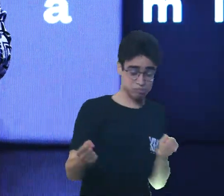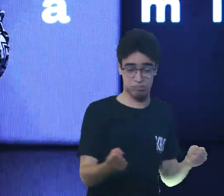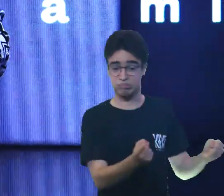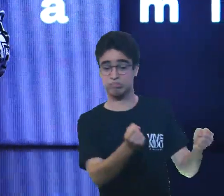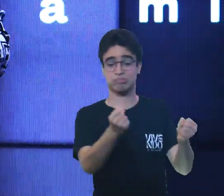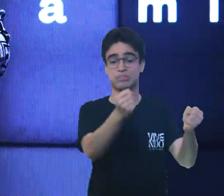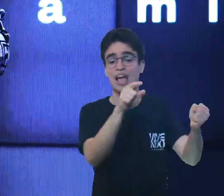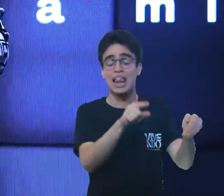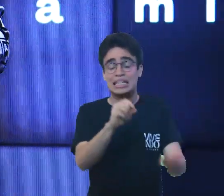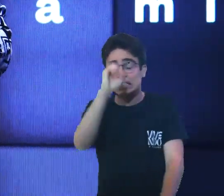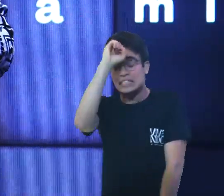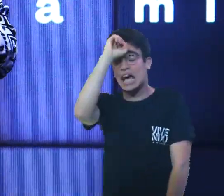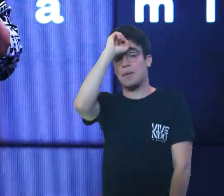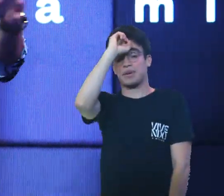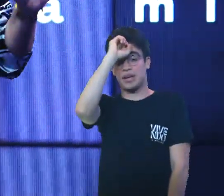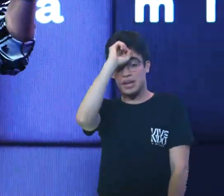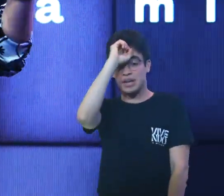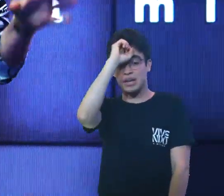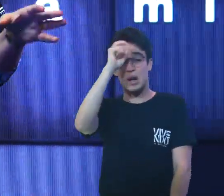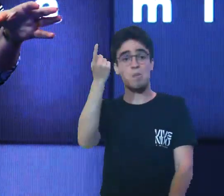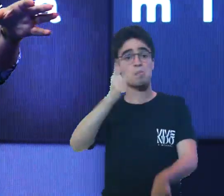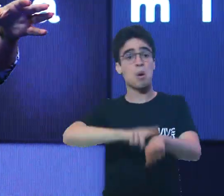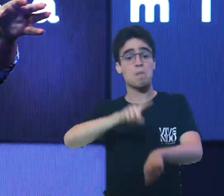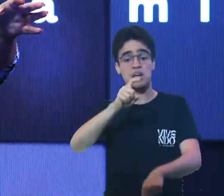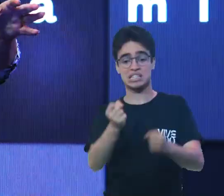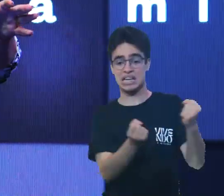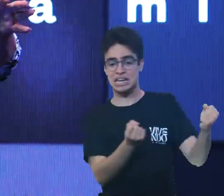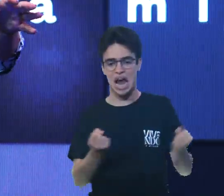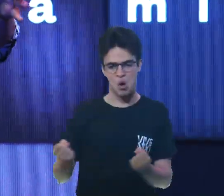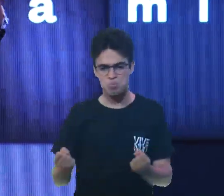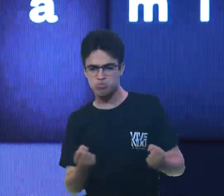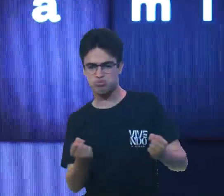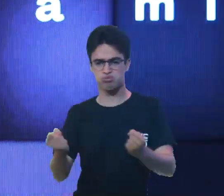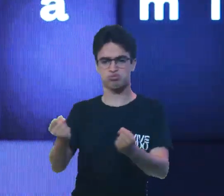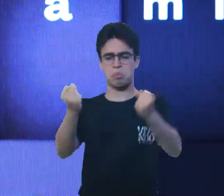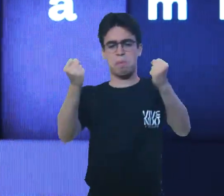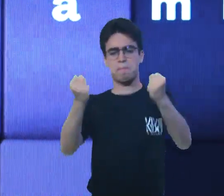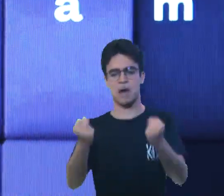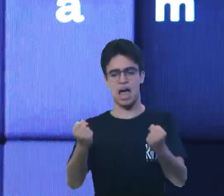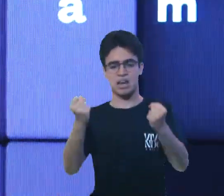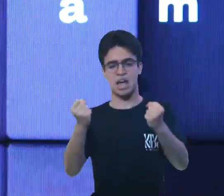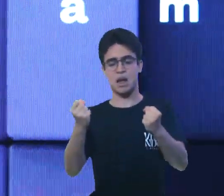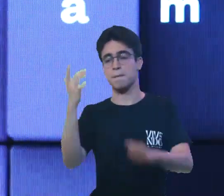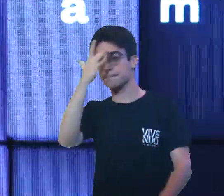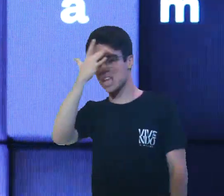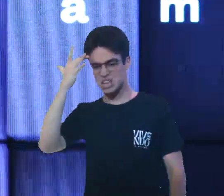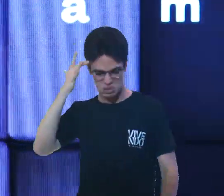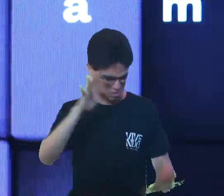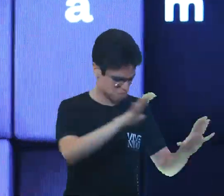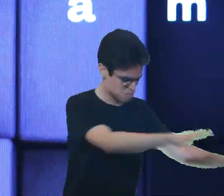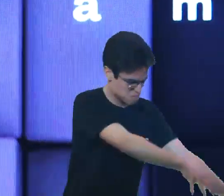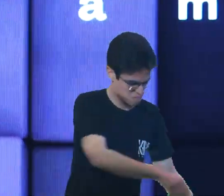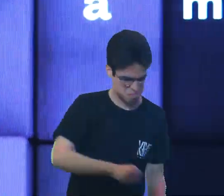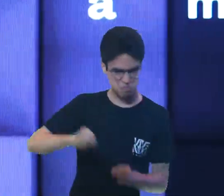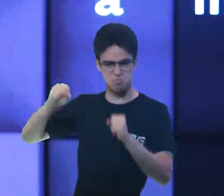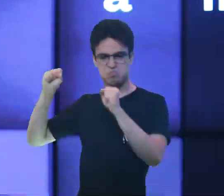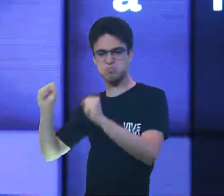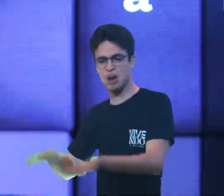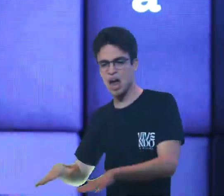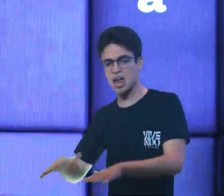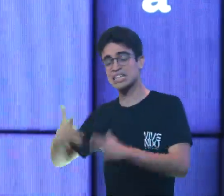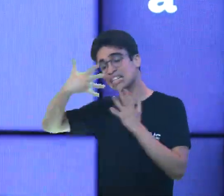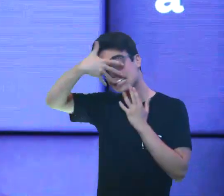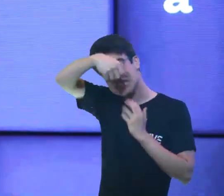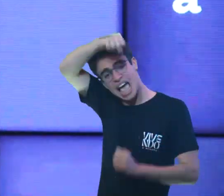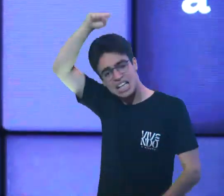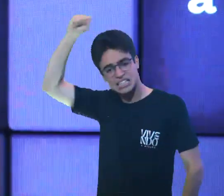levado. E quando finalmente o carro para, ele é retirado do porta-malas, o tecido é